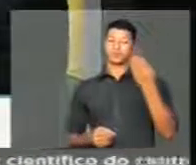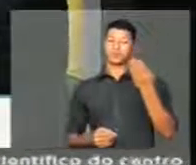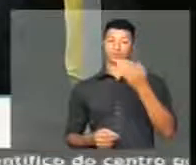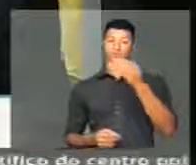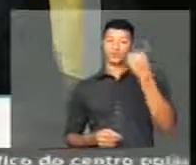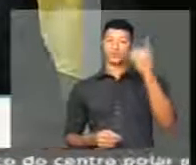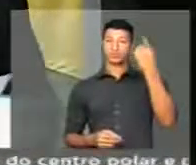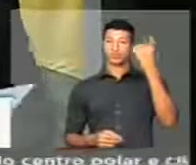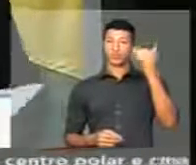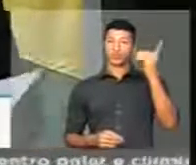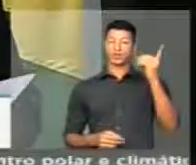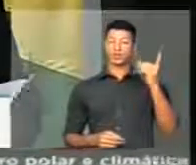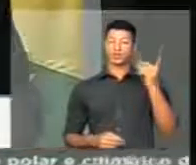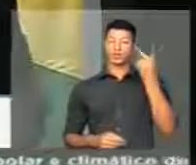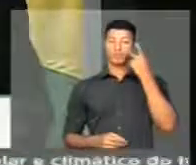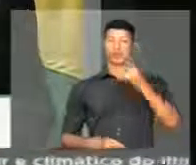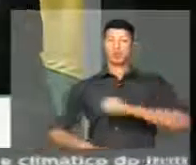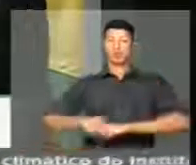de dólares